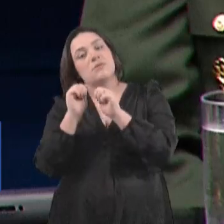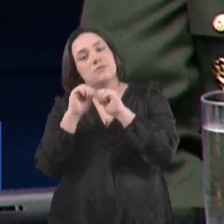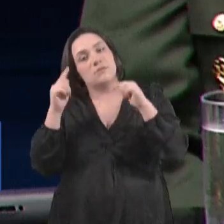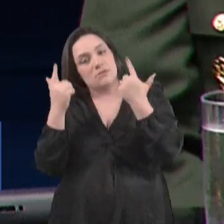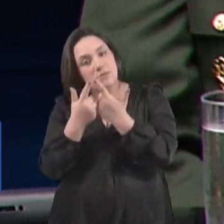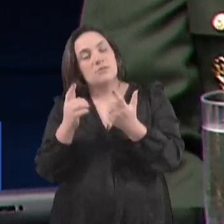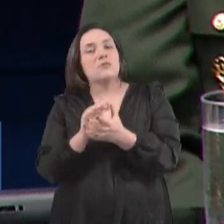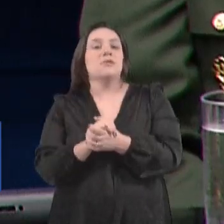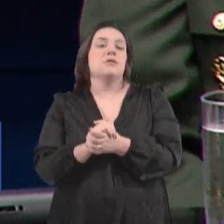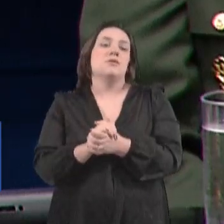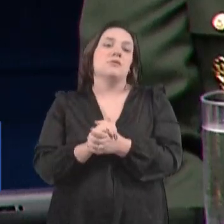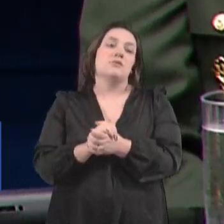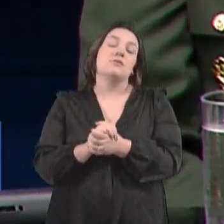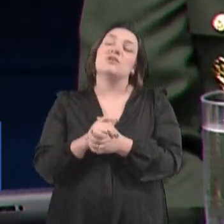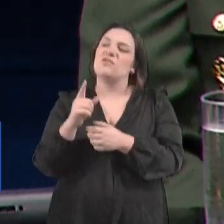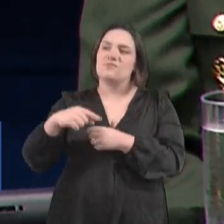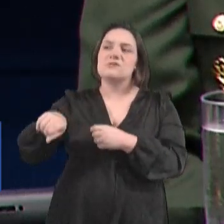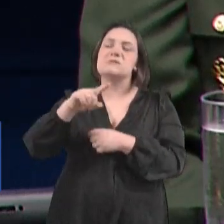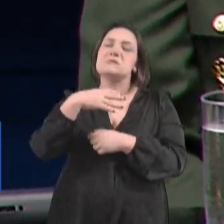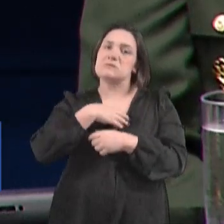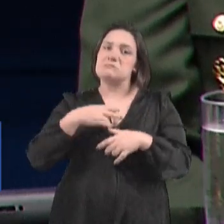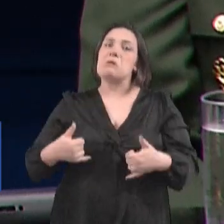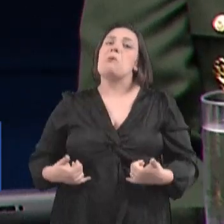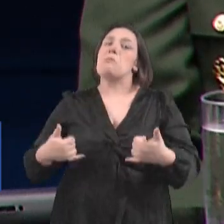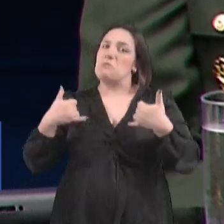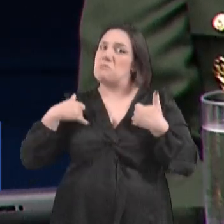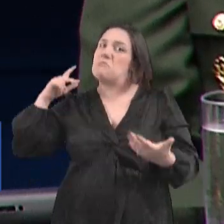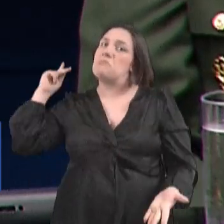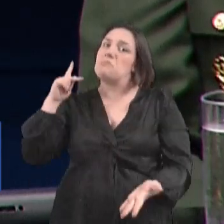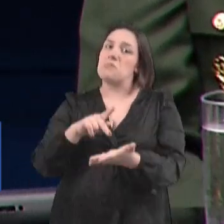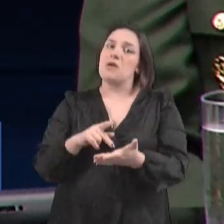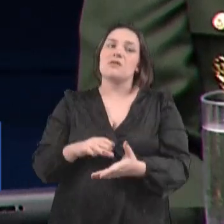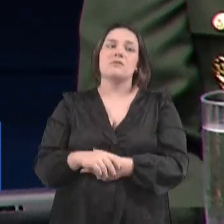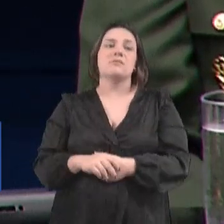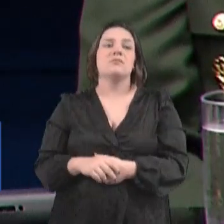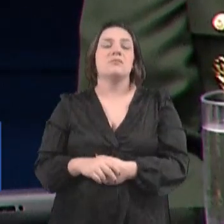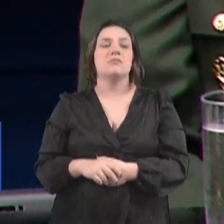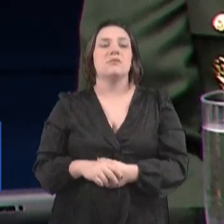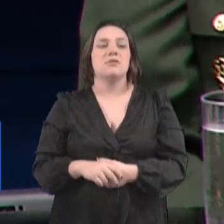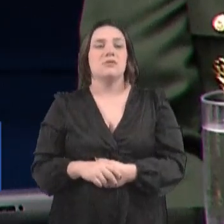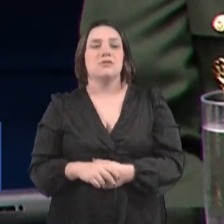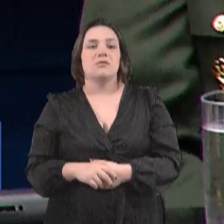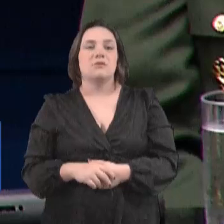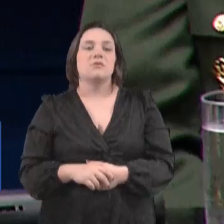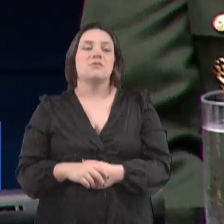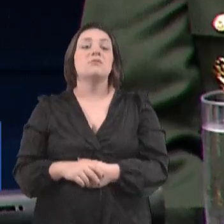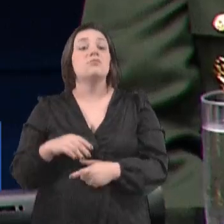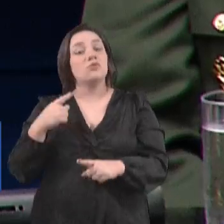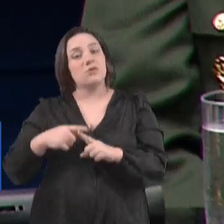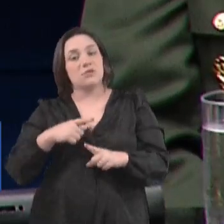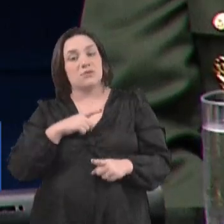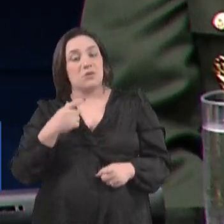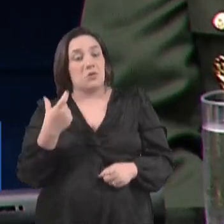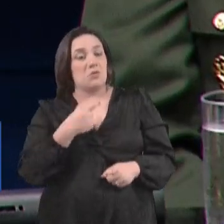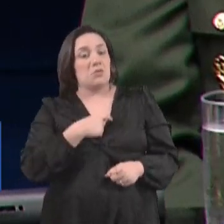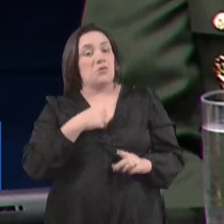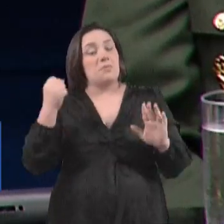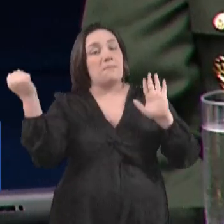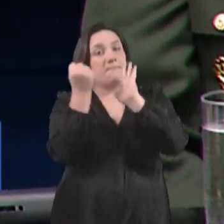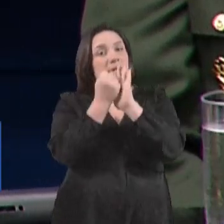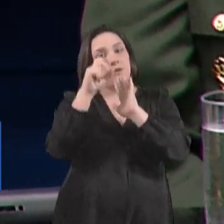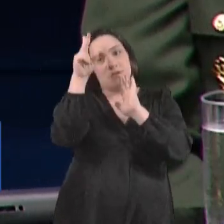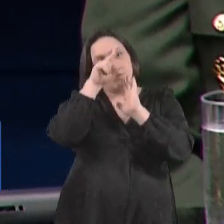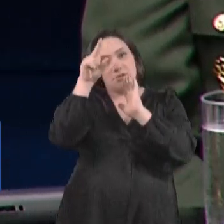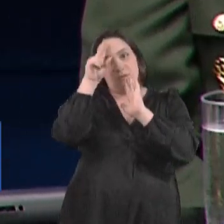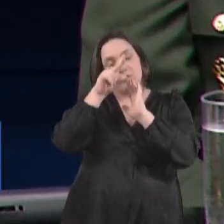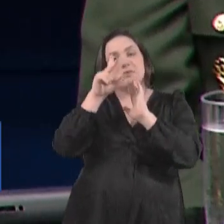Legislativa. Sintam-se extremamente orgulhosos de ostentar essa medalha, que traz a marca da